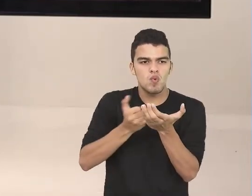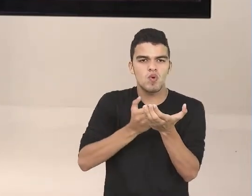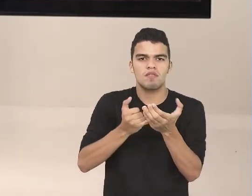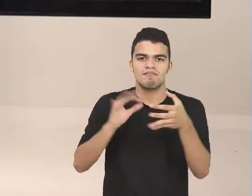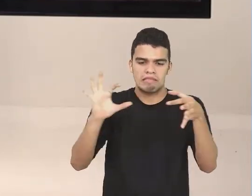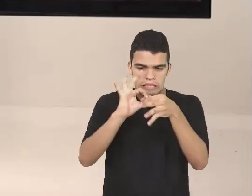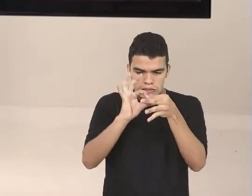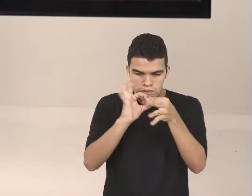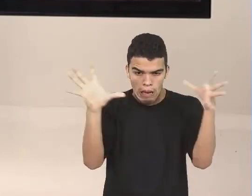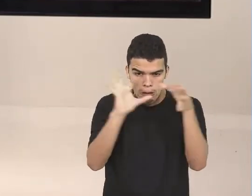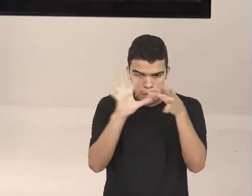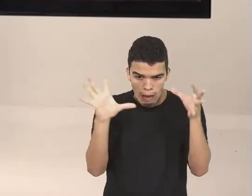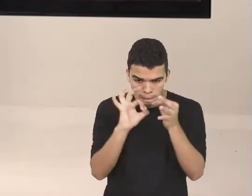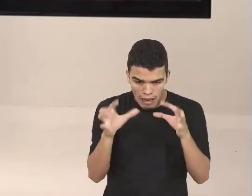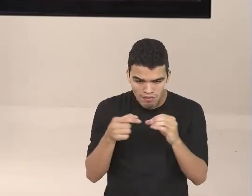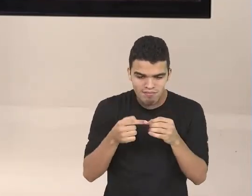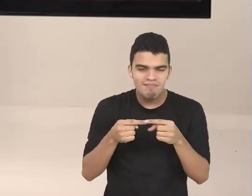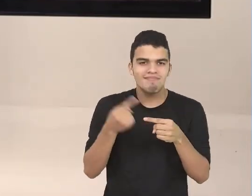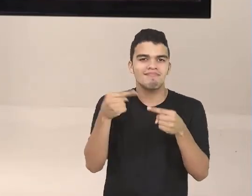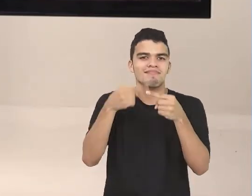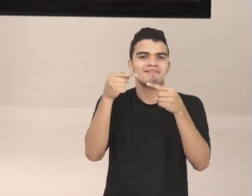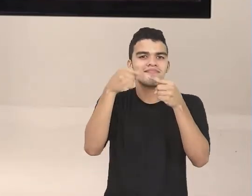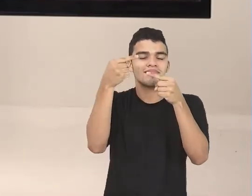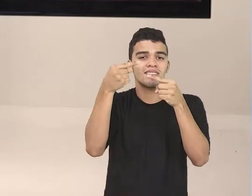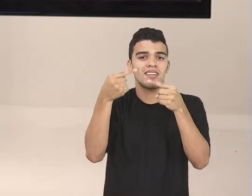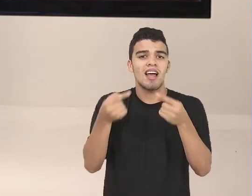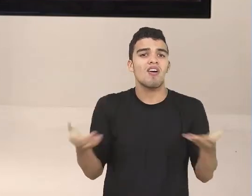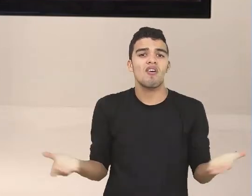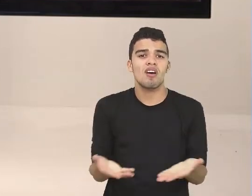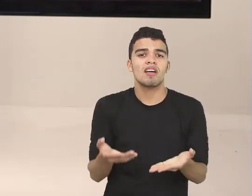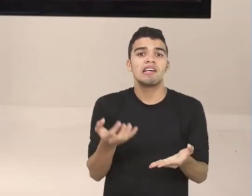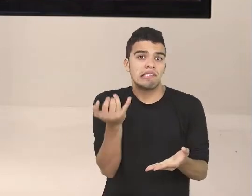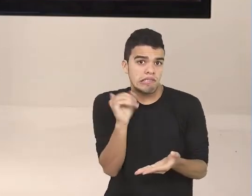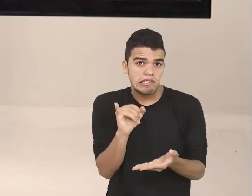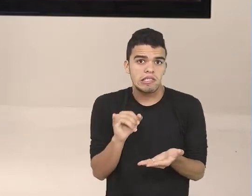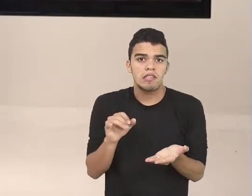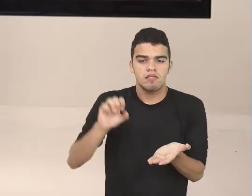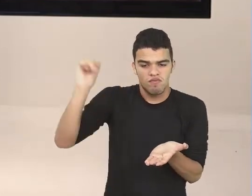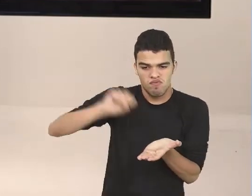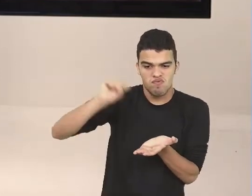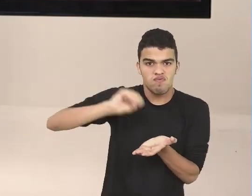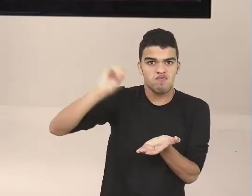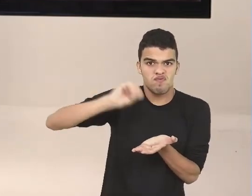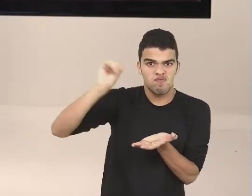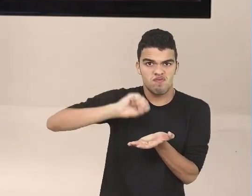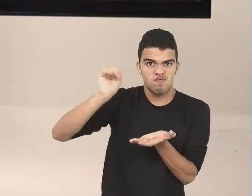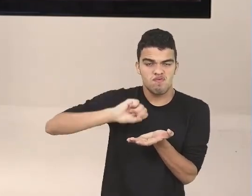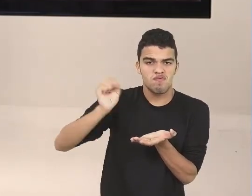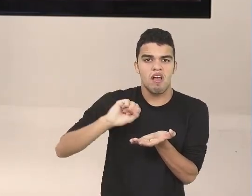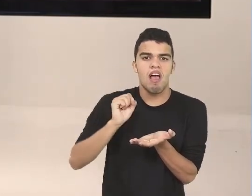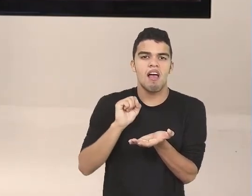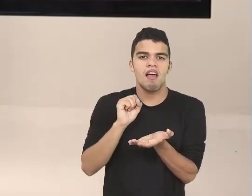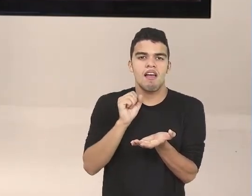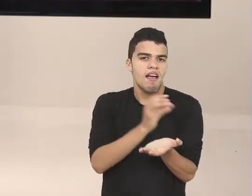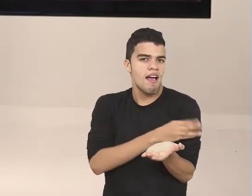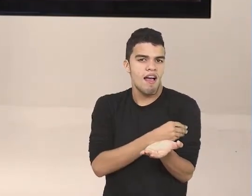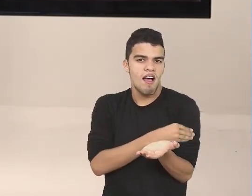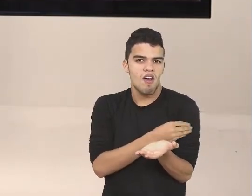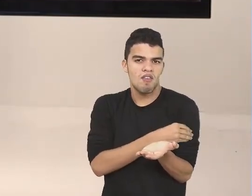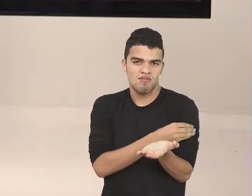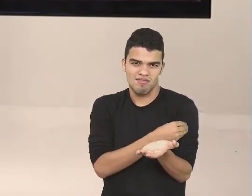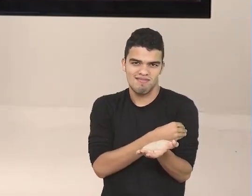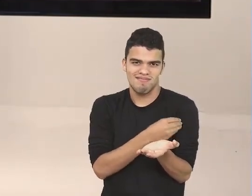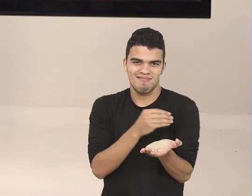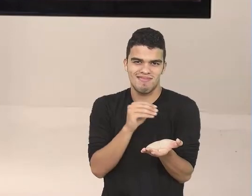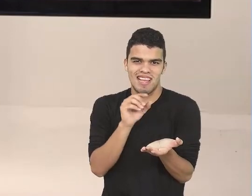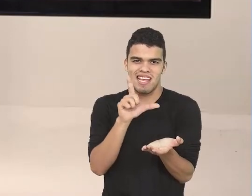O álcool líquido, quando você passa na mão, ele quase que imediatamente ele evapora. Então ele não é tão eficiente assim quanto